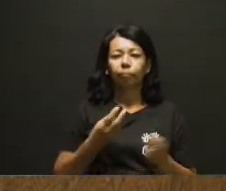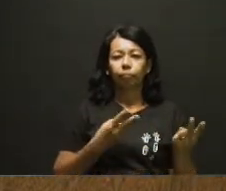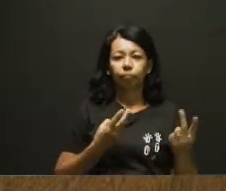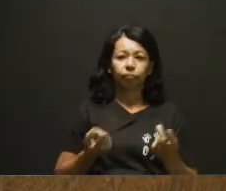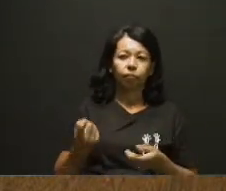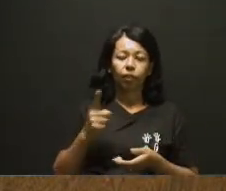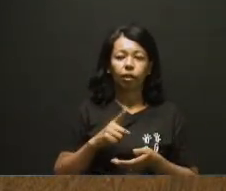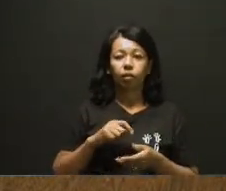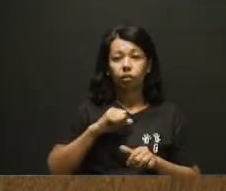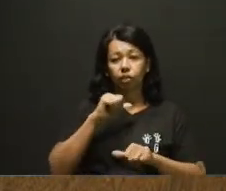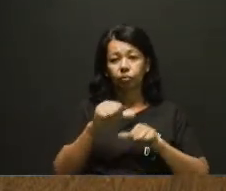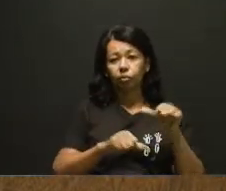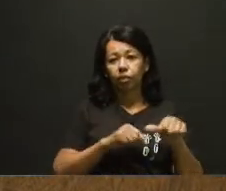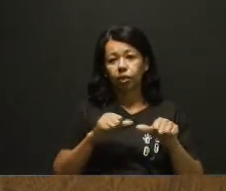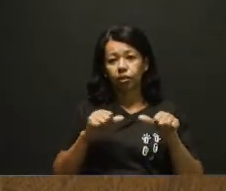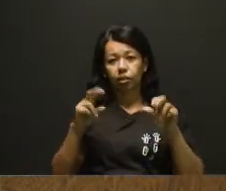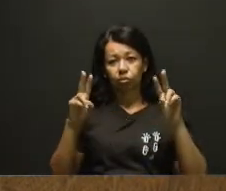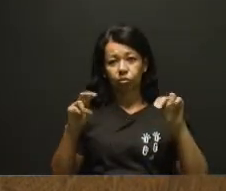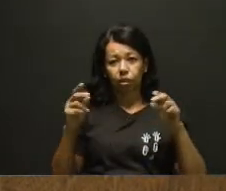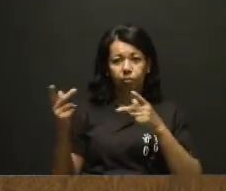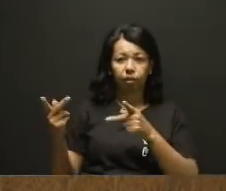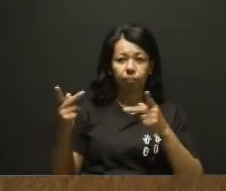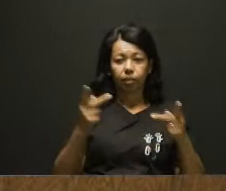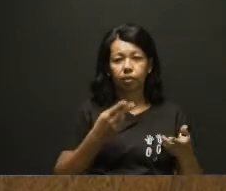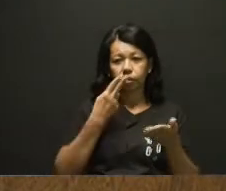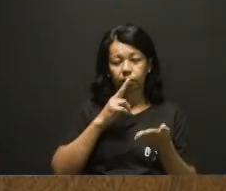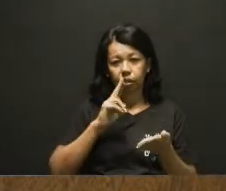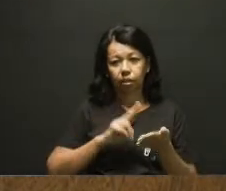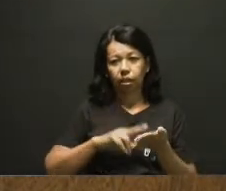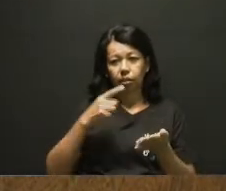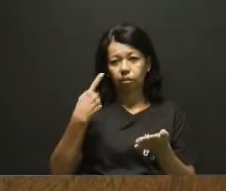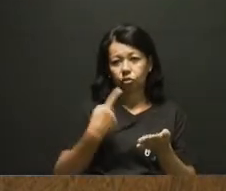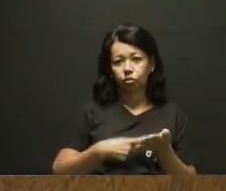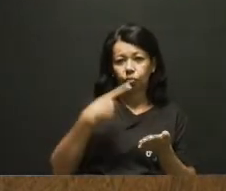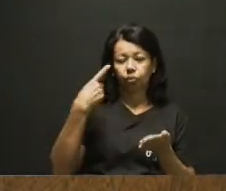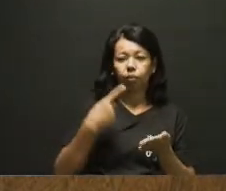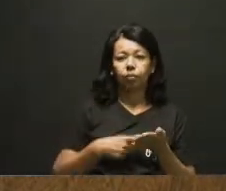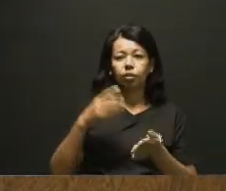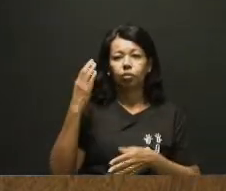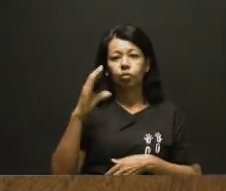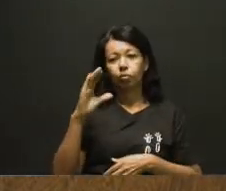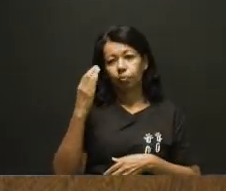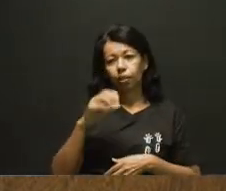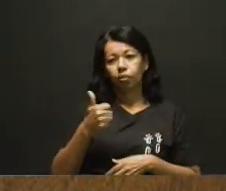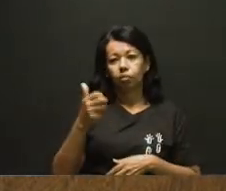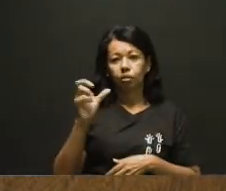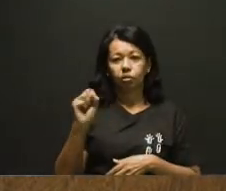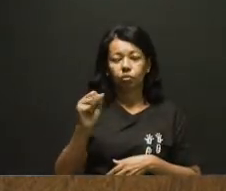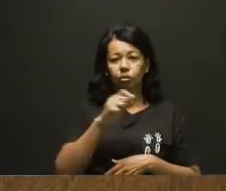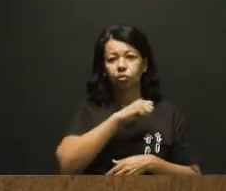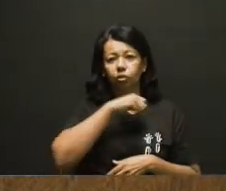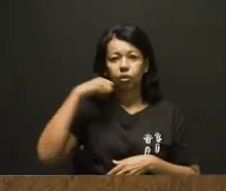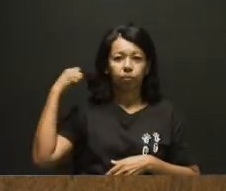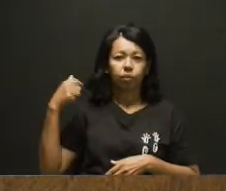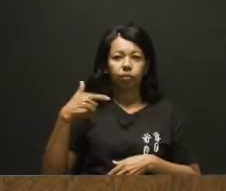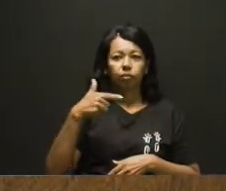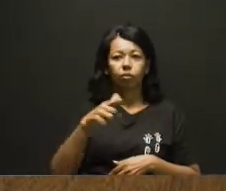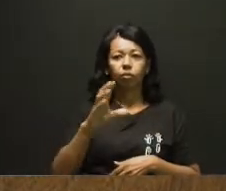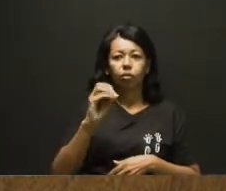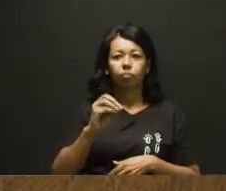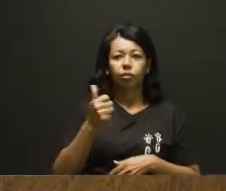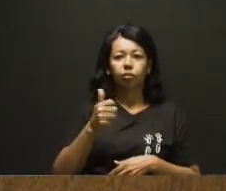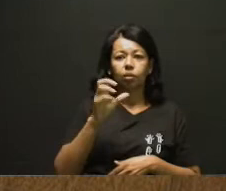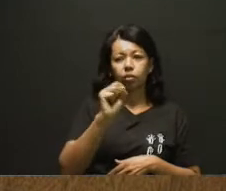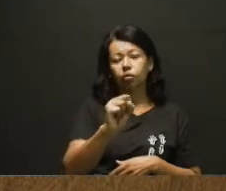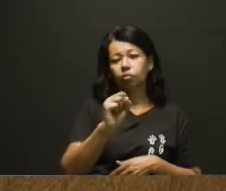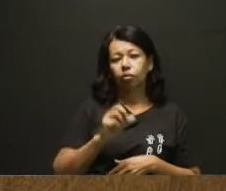ratificação do termo da presente carta de compromisso cubatão 18 de abril de 2018